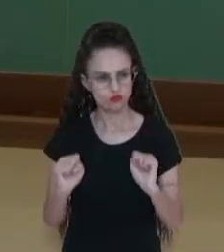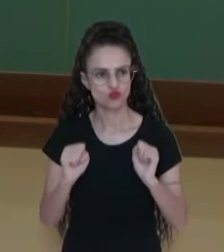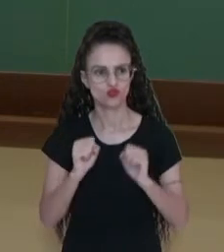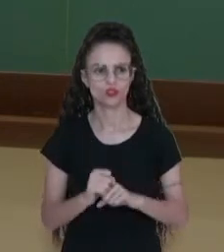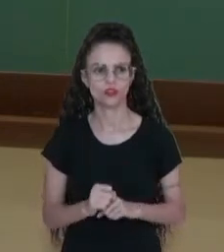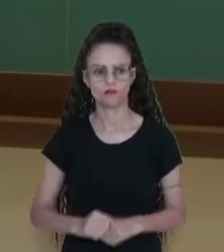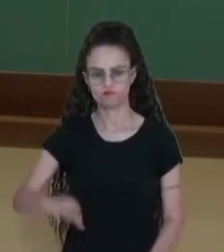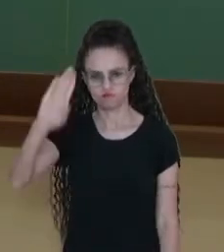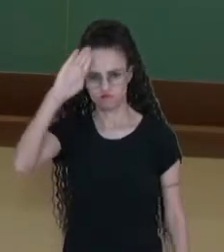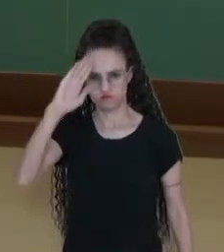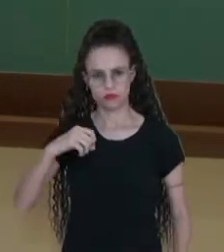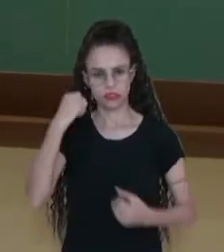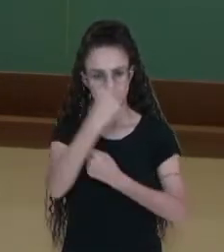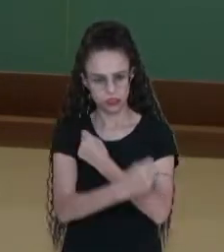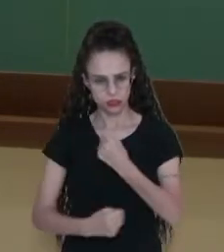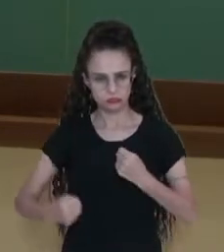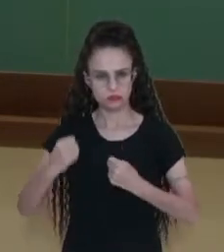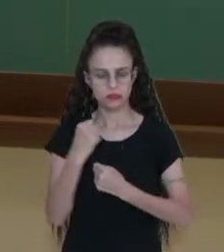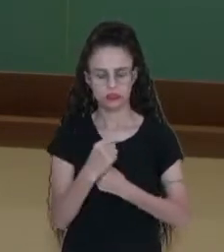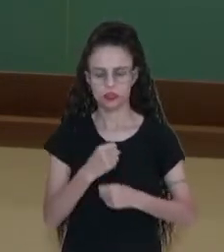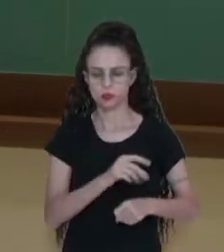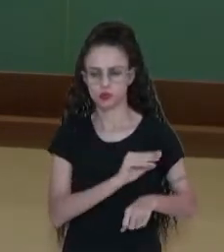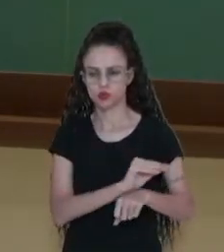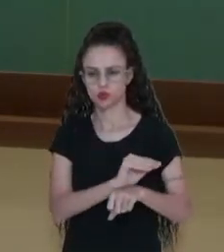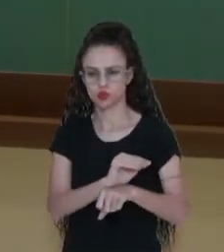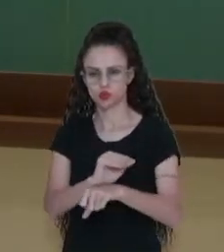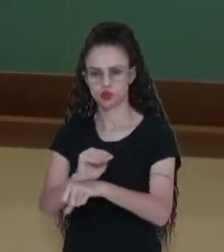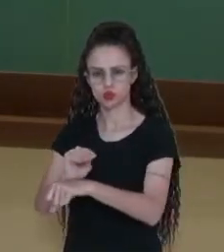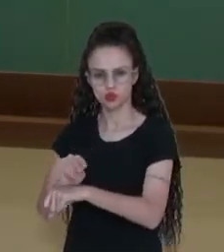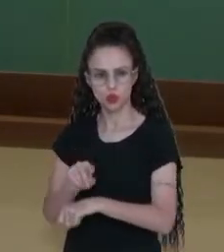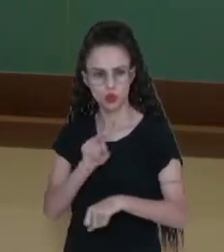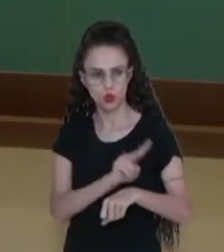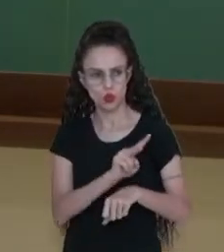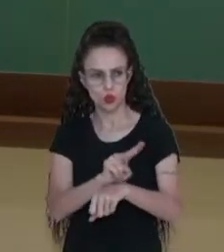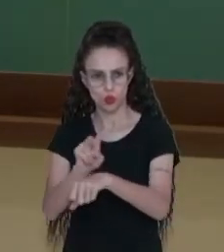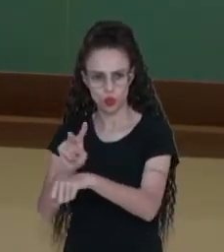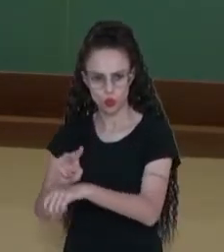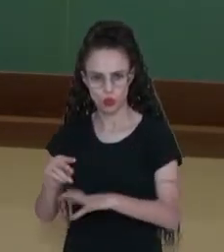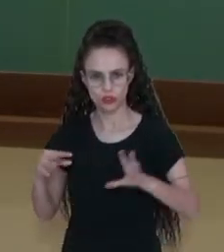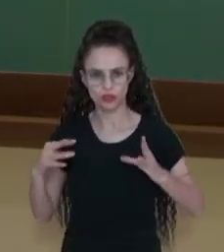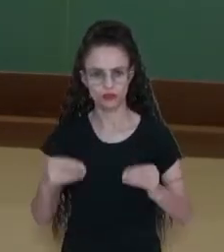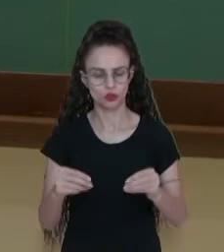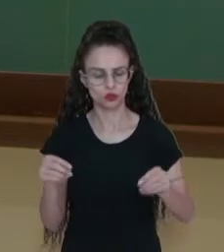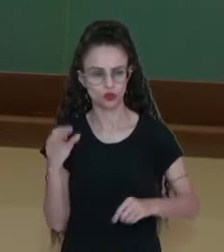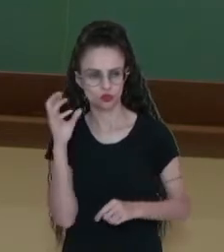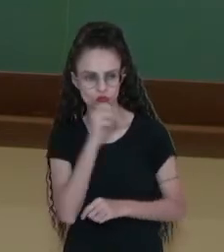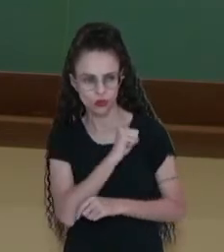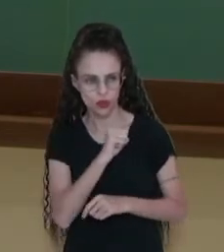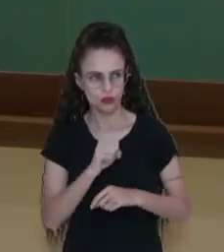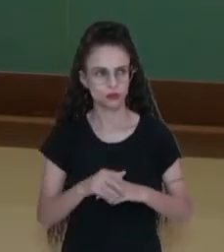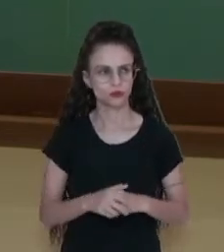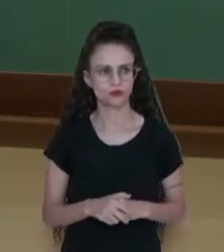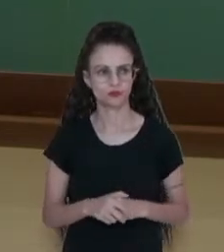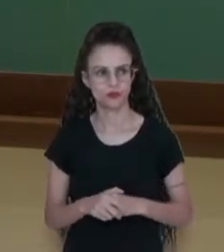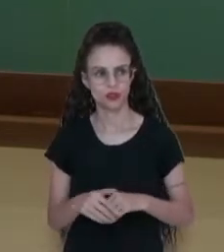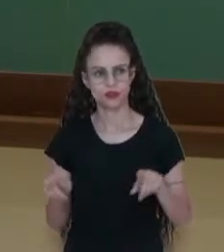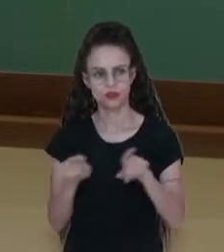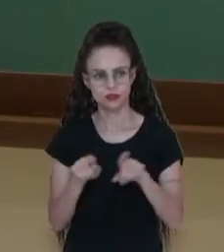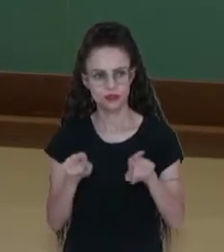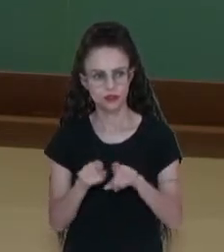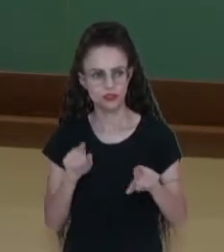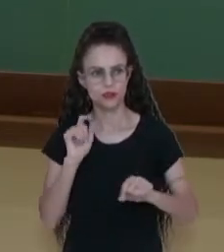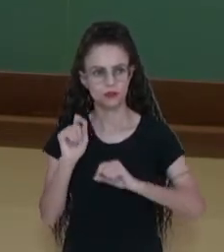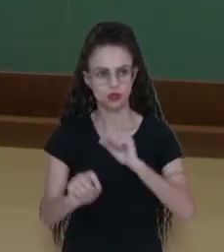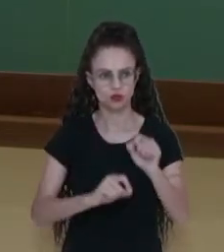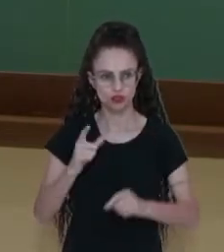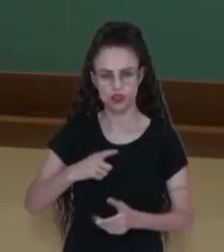tínhamos as forças militares, ou seja, uma logística militar que podia fazer defesa de todo o império por esses estradas muito rapidamente, podia se deslocar. Nós tínhamos a arrecadação de